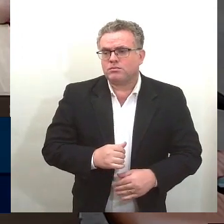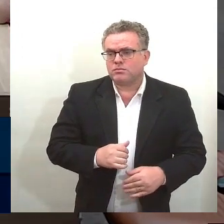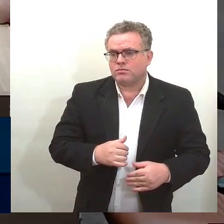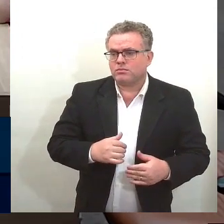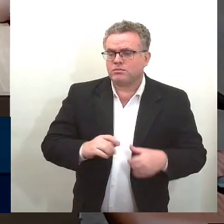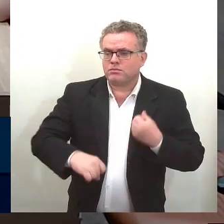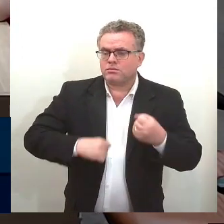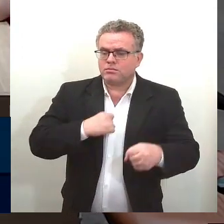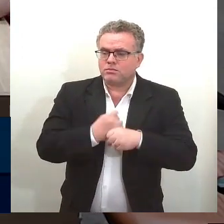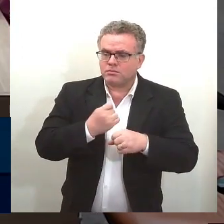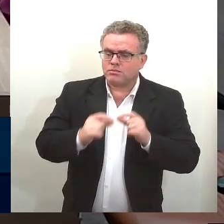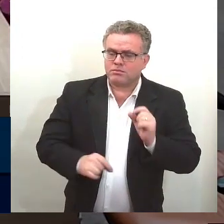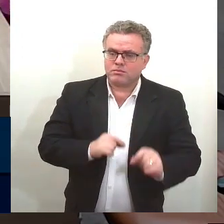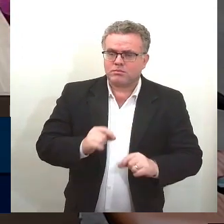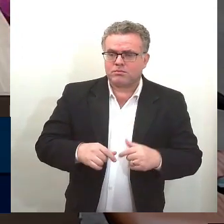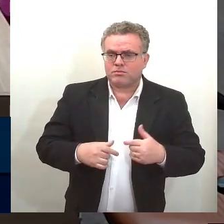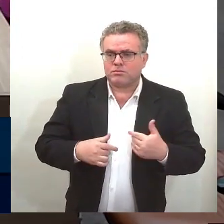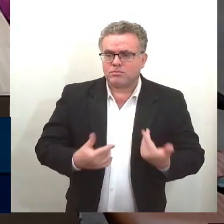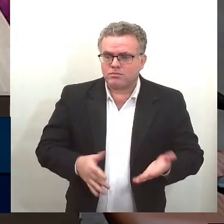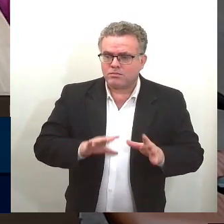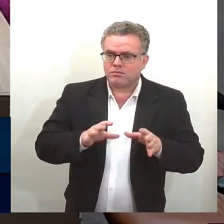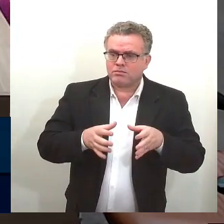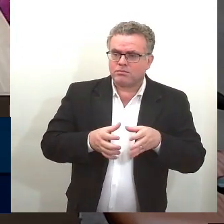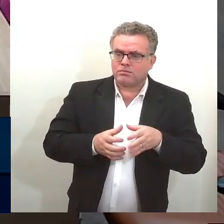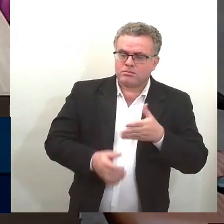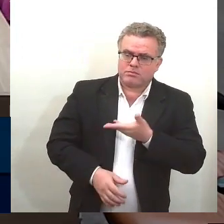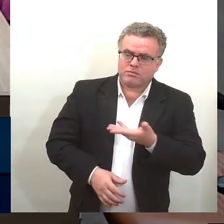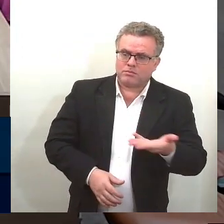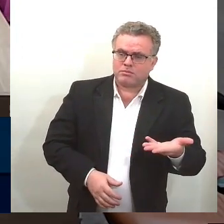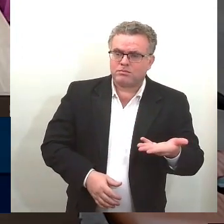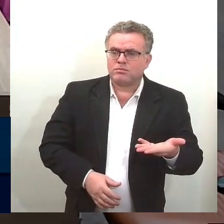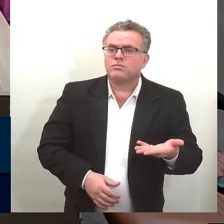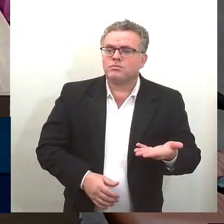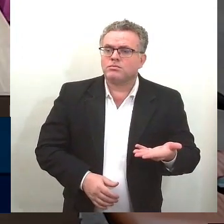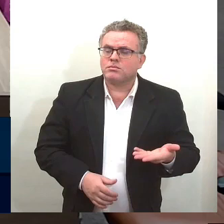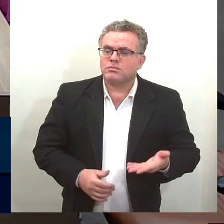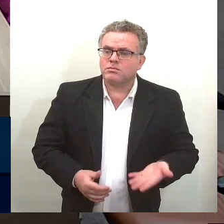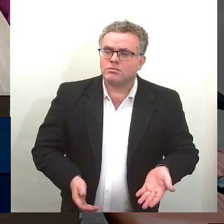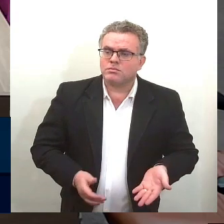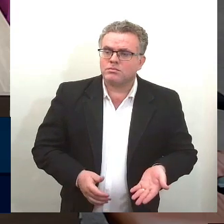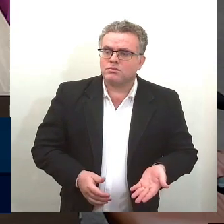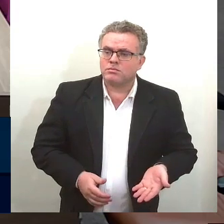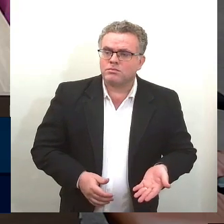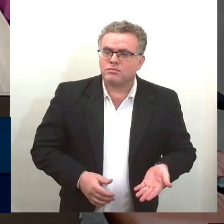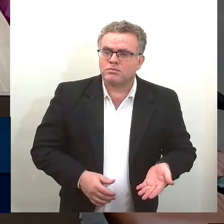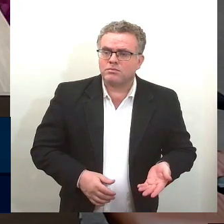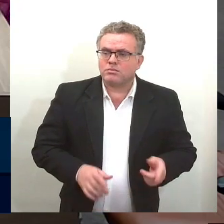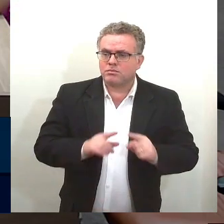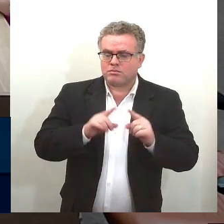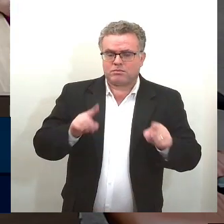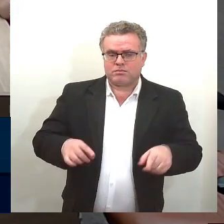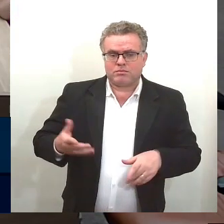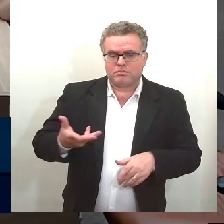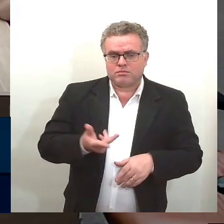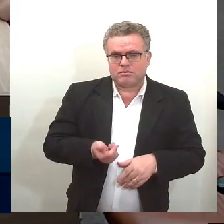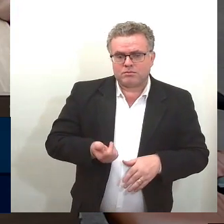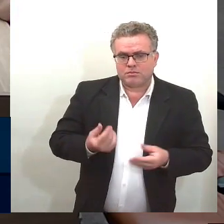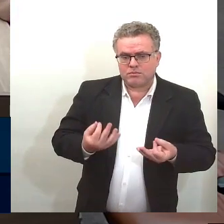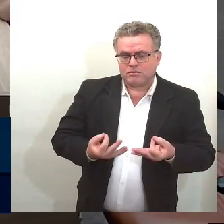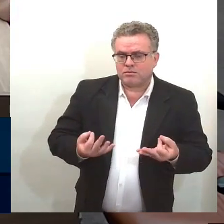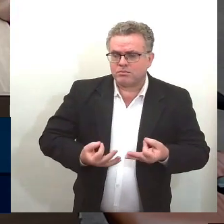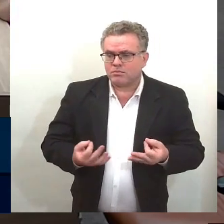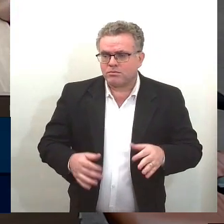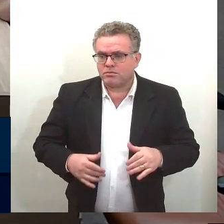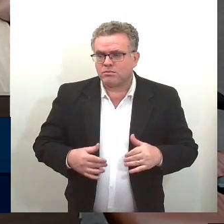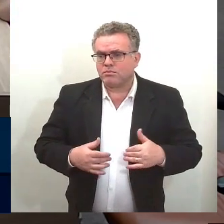essa maravilhosa equipe aqui, todo mundo concursado, eles são excelentes, sabe? Eu acho muito importante ter concurso público. E por